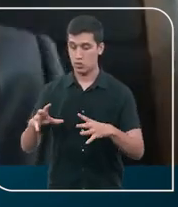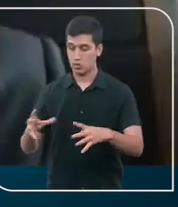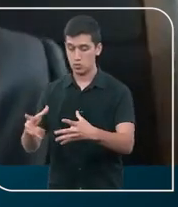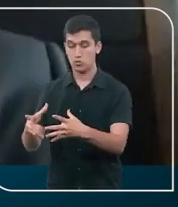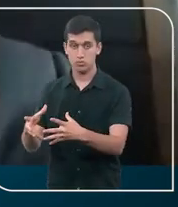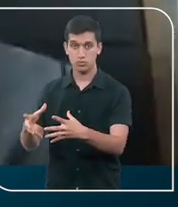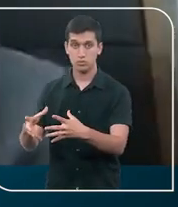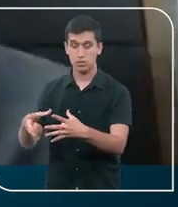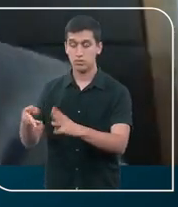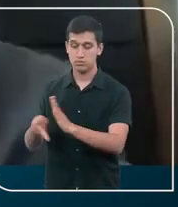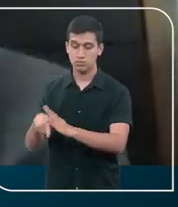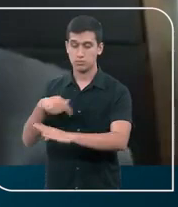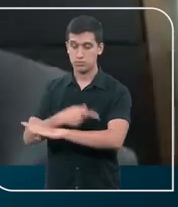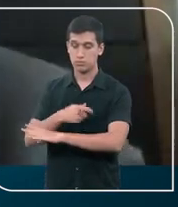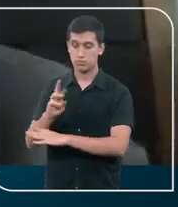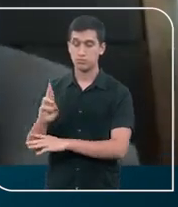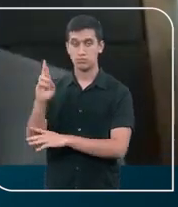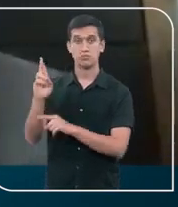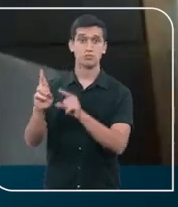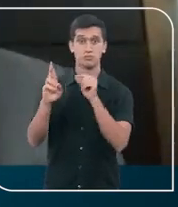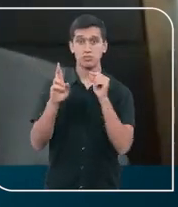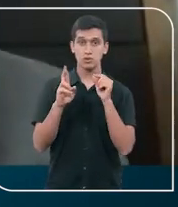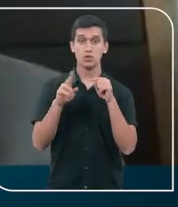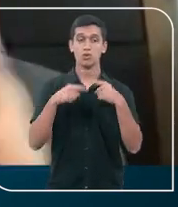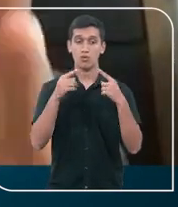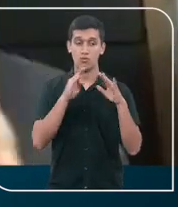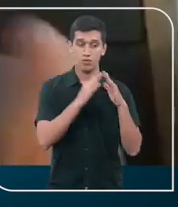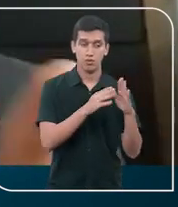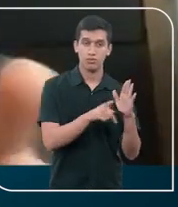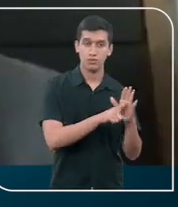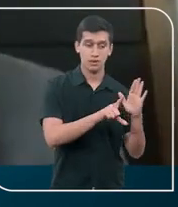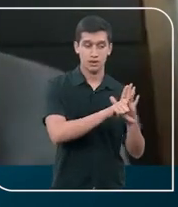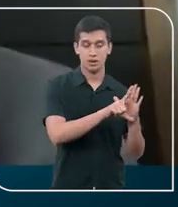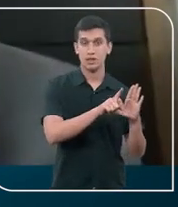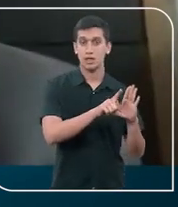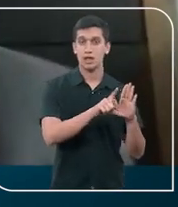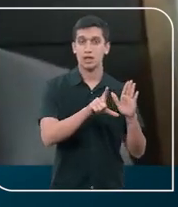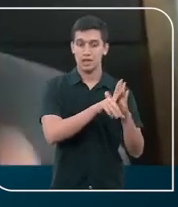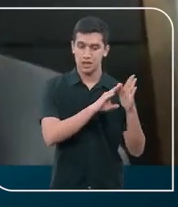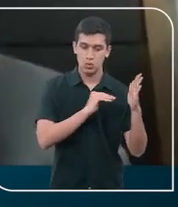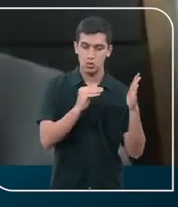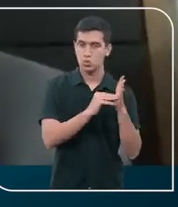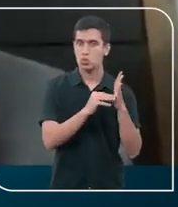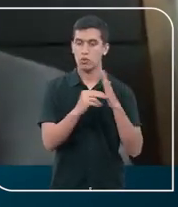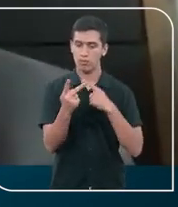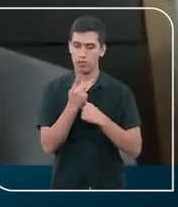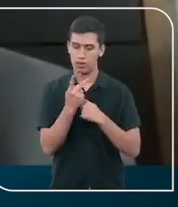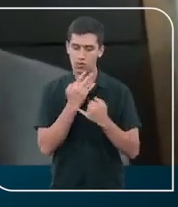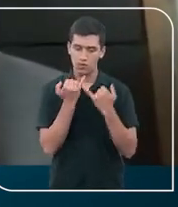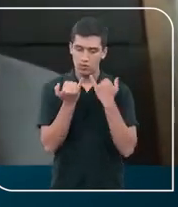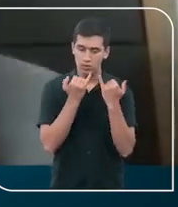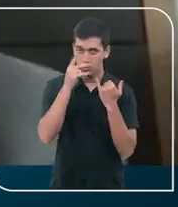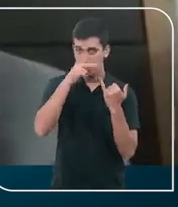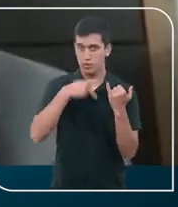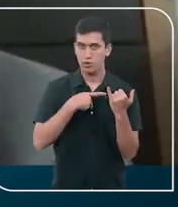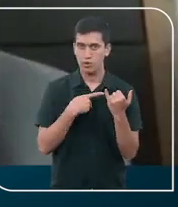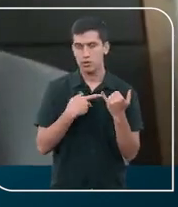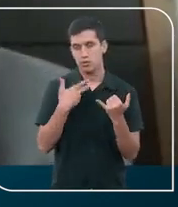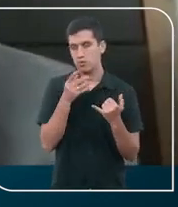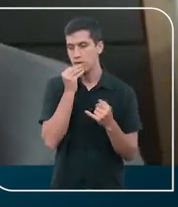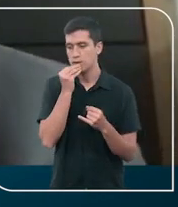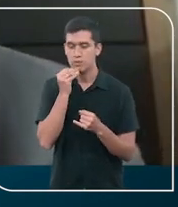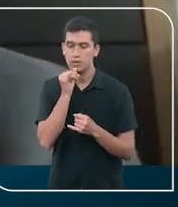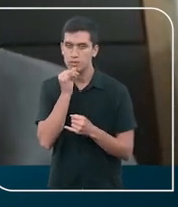nós temos que olhar o seguinte: qual o objetivo da LGPD? É a questão dos dados, né? Então, dentro de um condomínio, trafegam dados